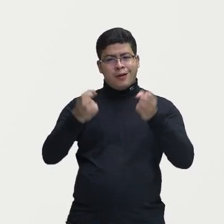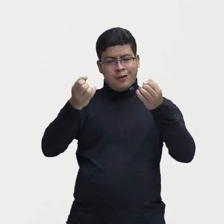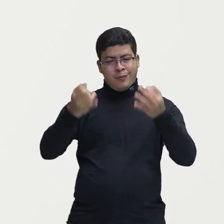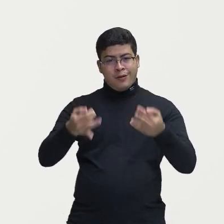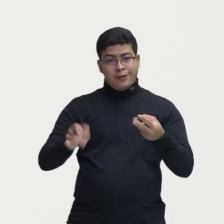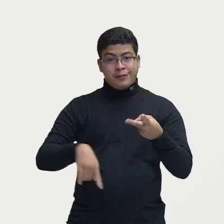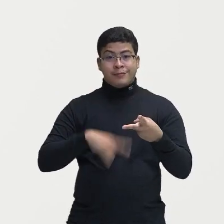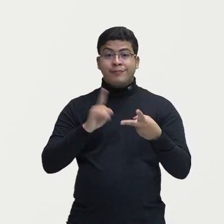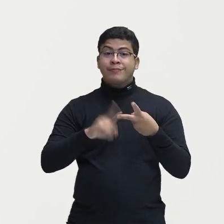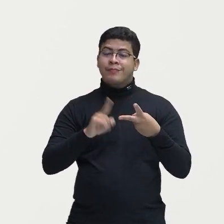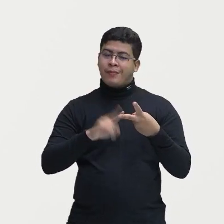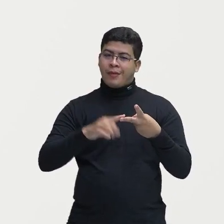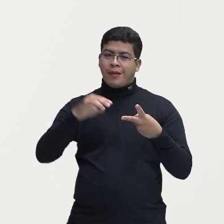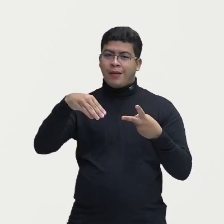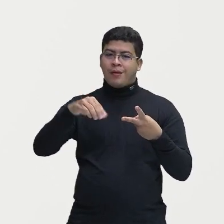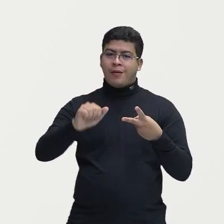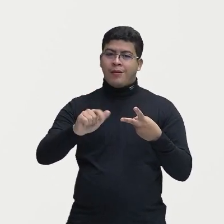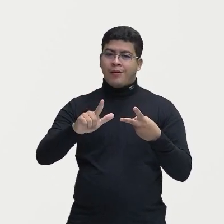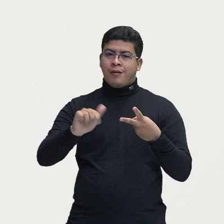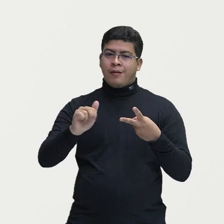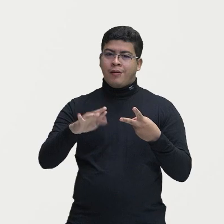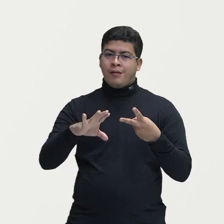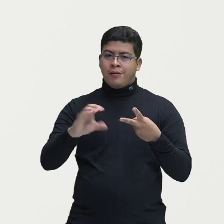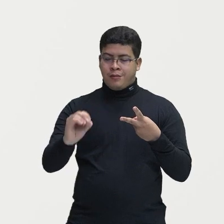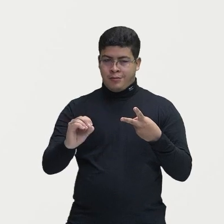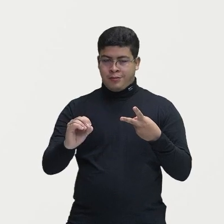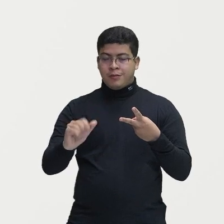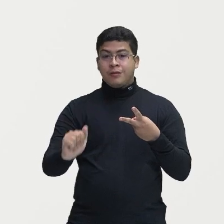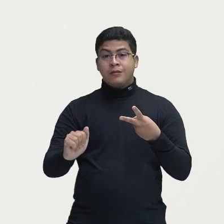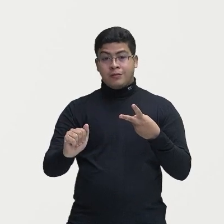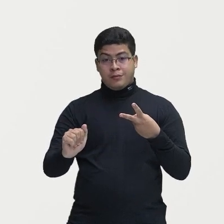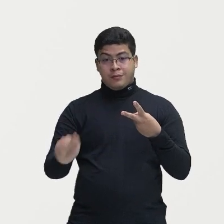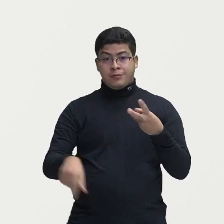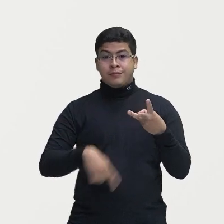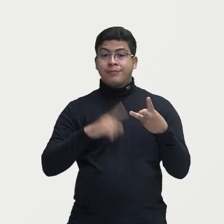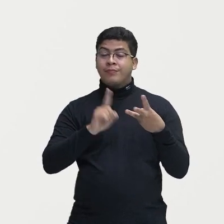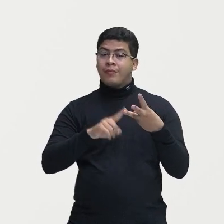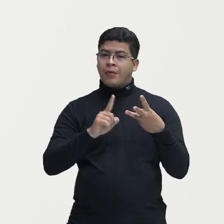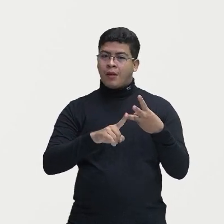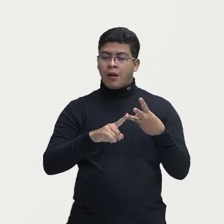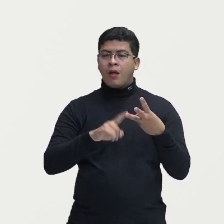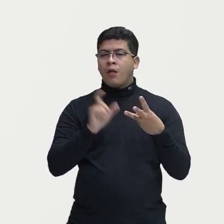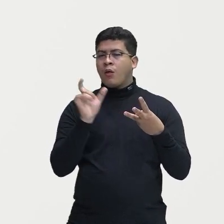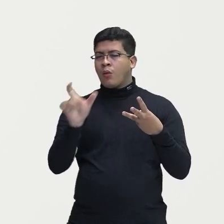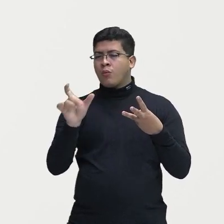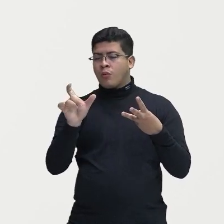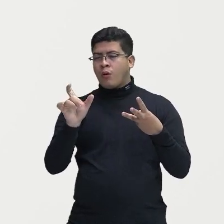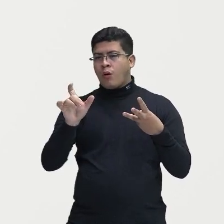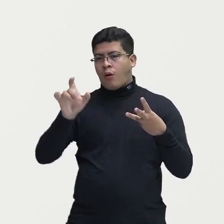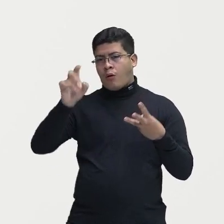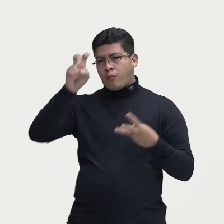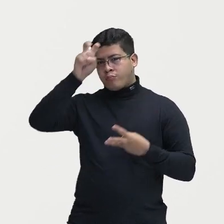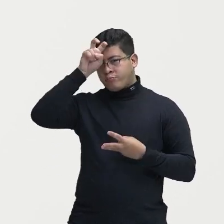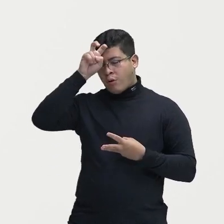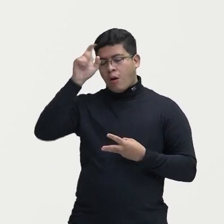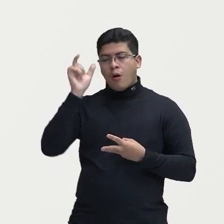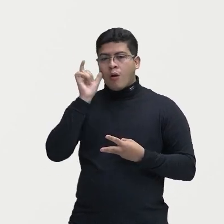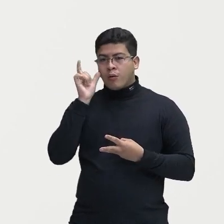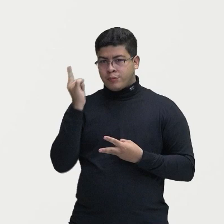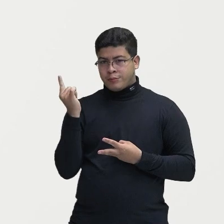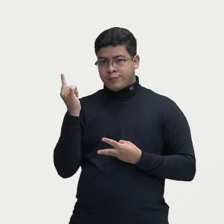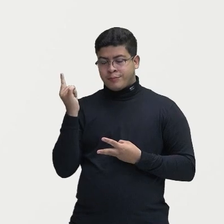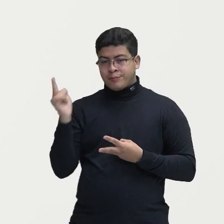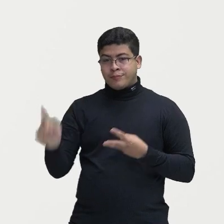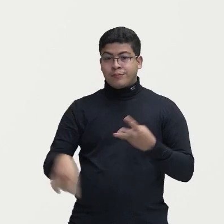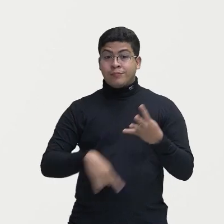a malária, que também é transmitida por um mosquito, Anopheles, doença de Chagas, que ela é transmitida pelo barbeiro,